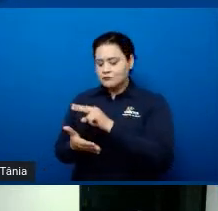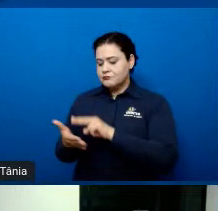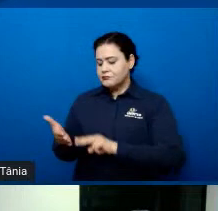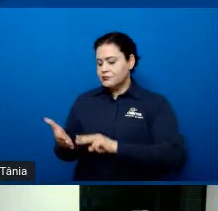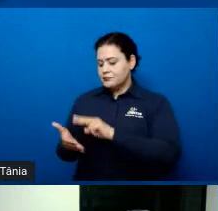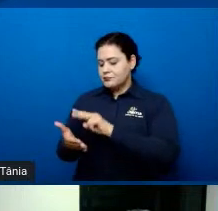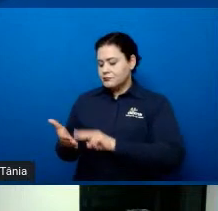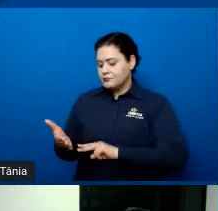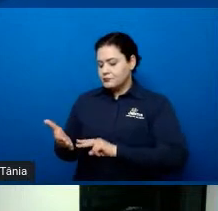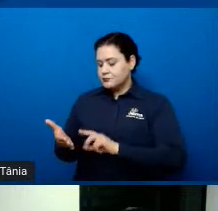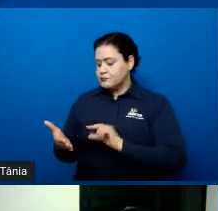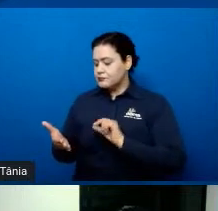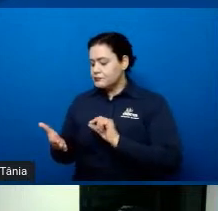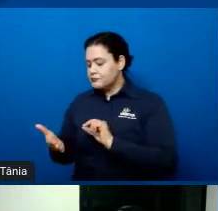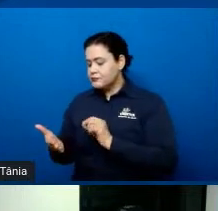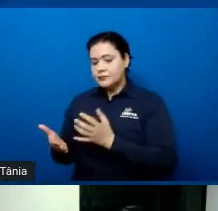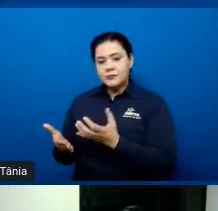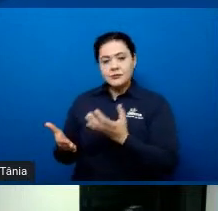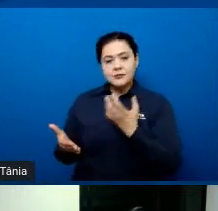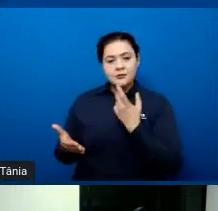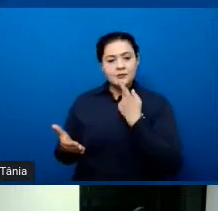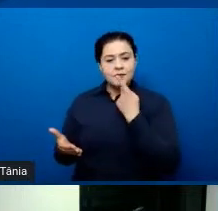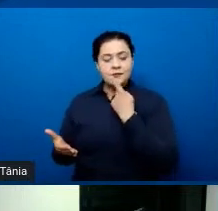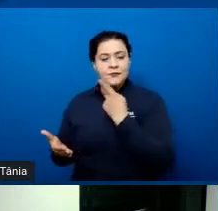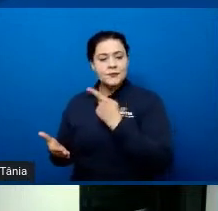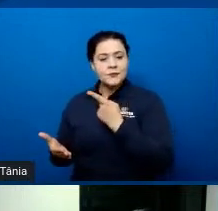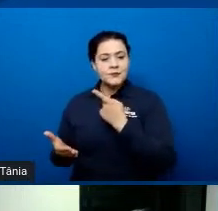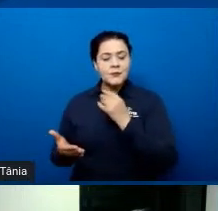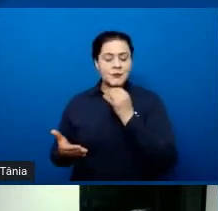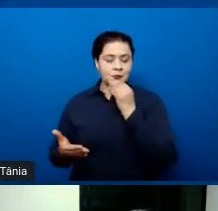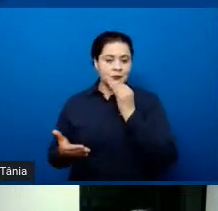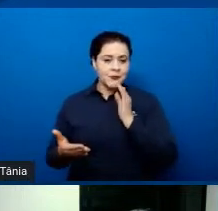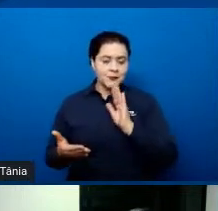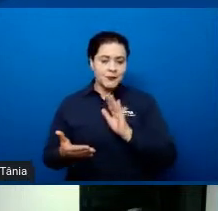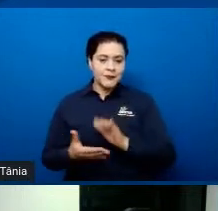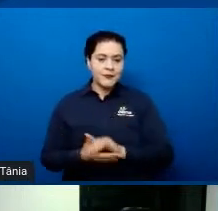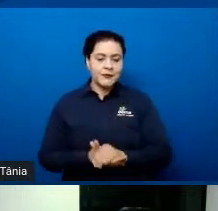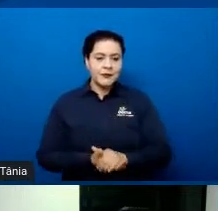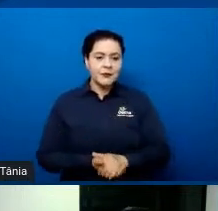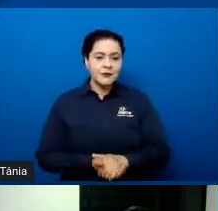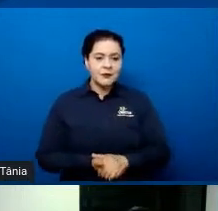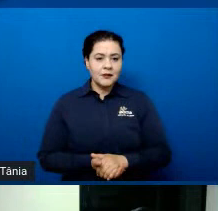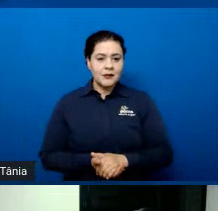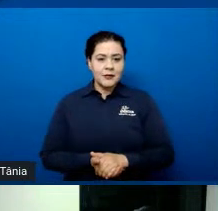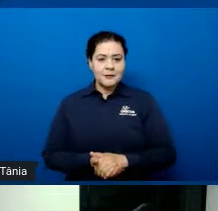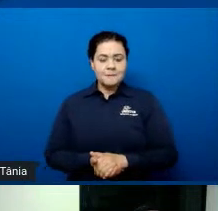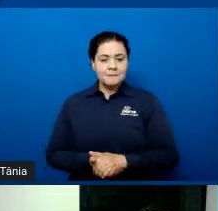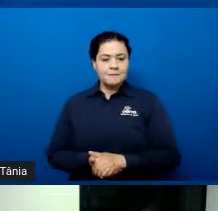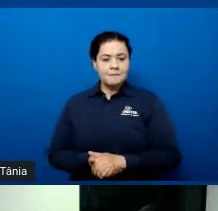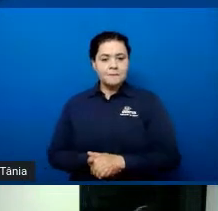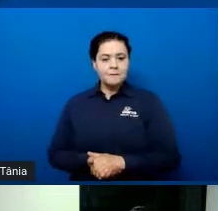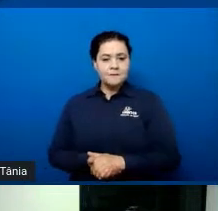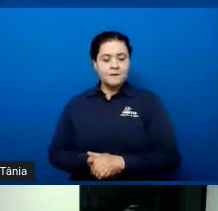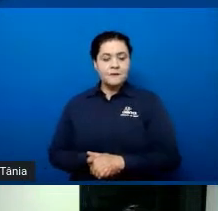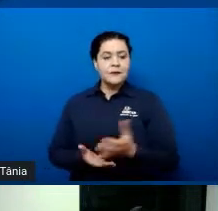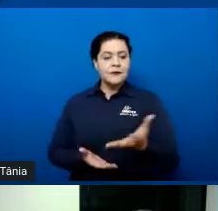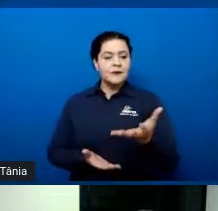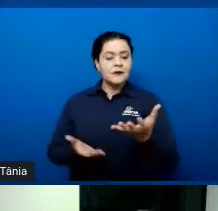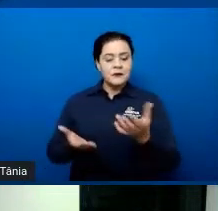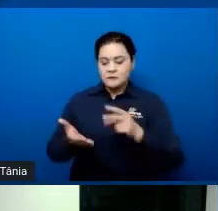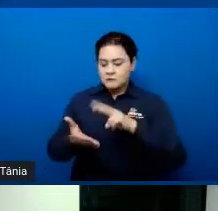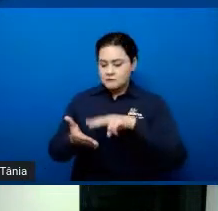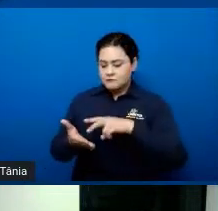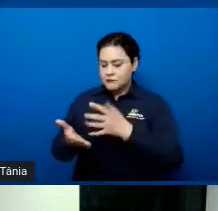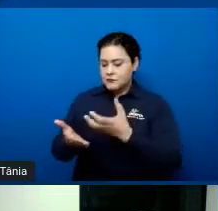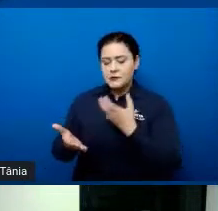e ele quer falar, vou dar um exemplo básico aqui, ele quer falar sobre a pré-história, né? E